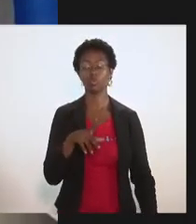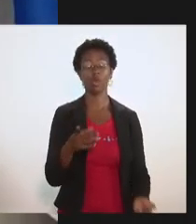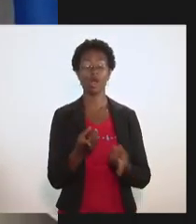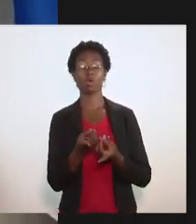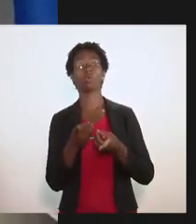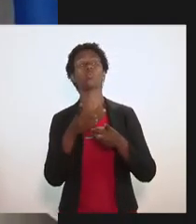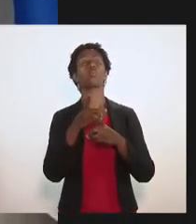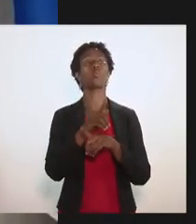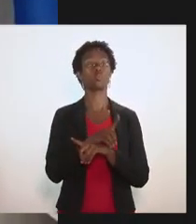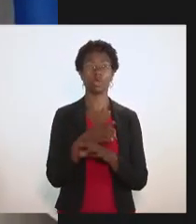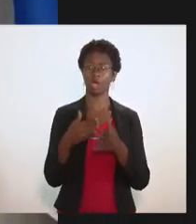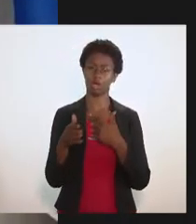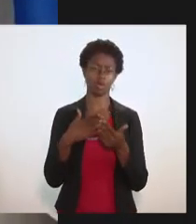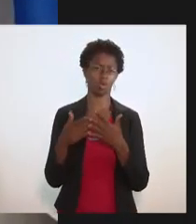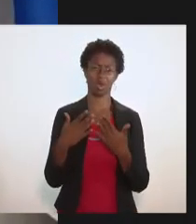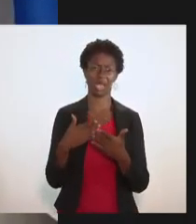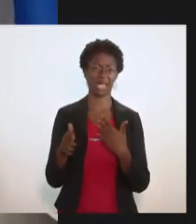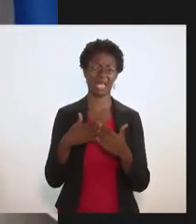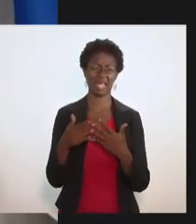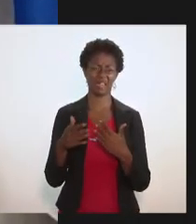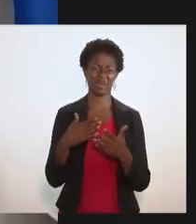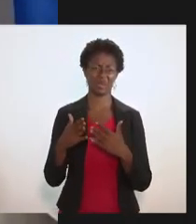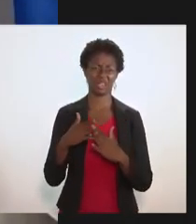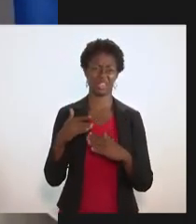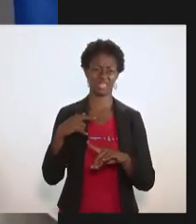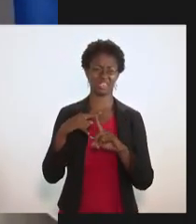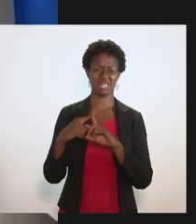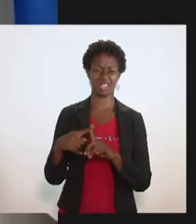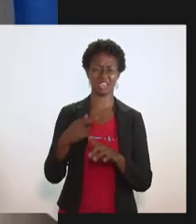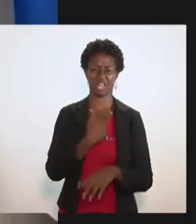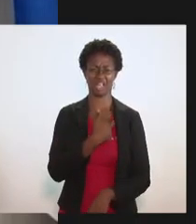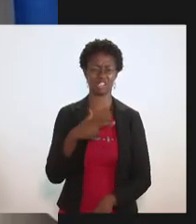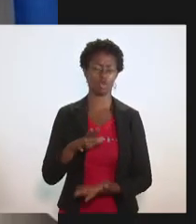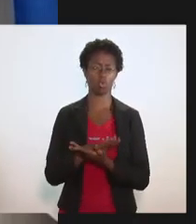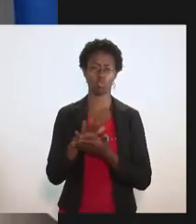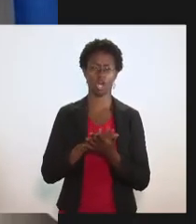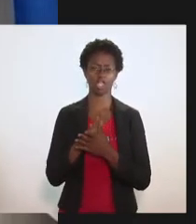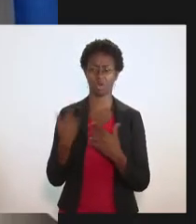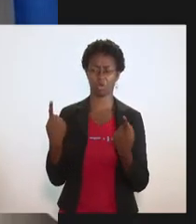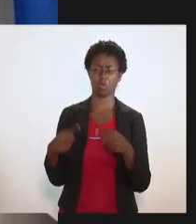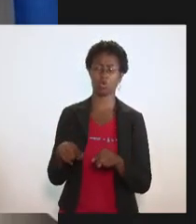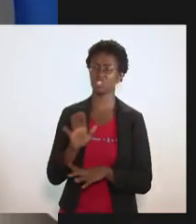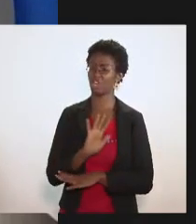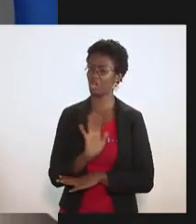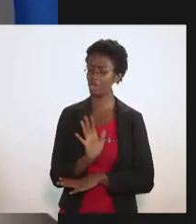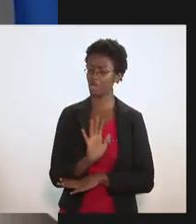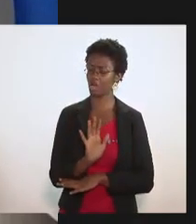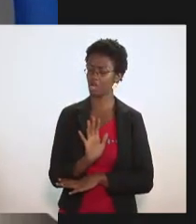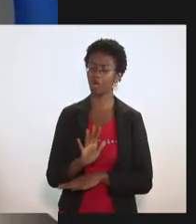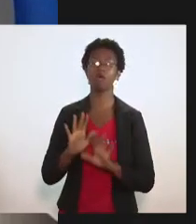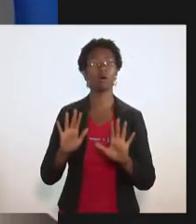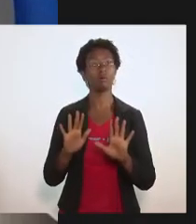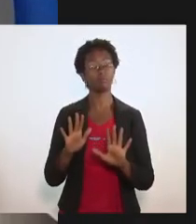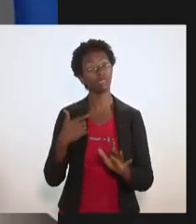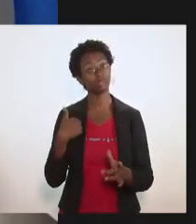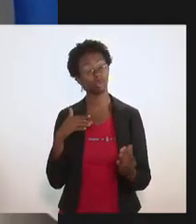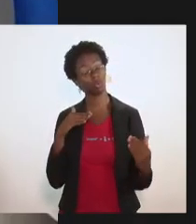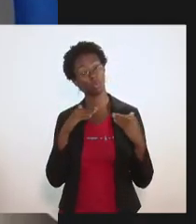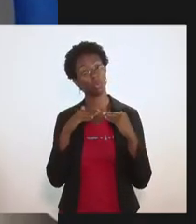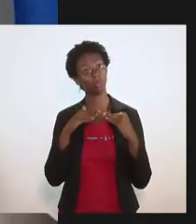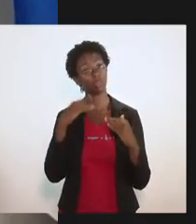aqui, de protagonismo, que o deputado Bacelar, ao rejeitar no seu relatório inicial a emenda modificativa número